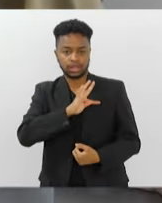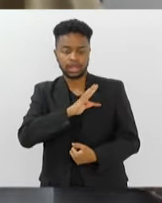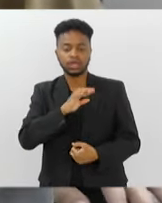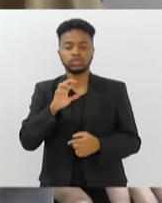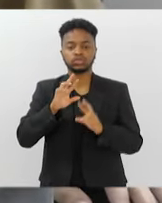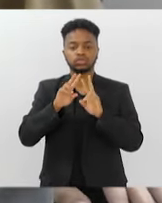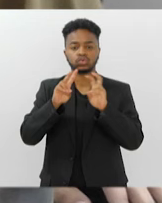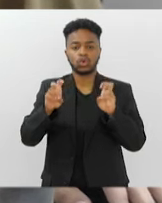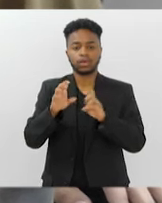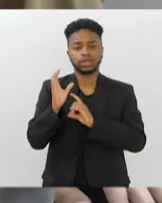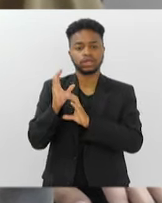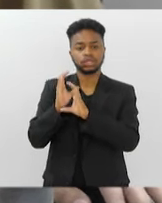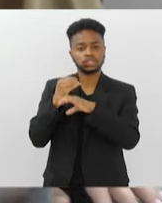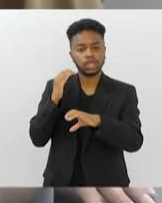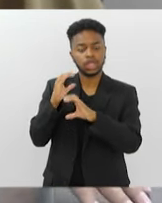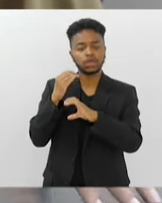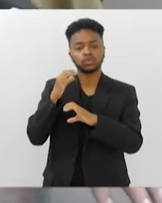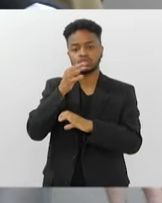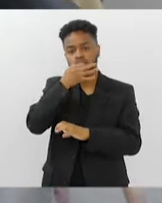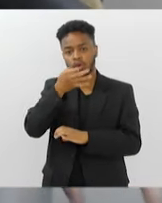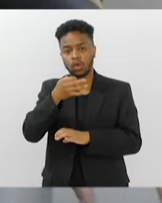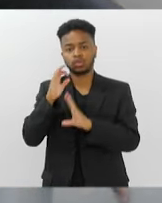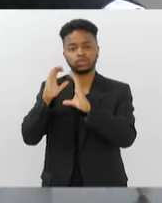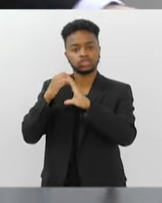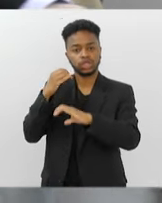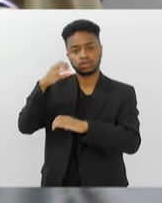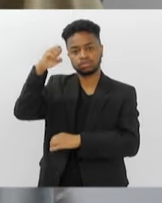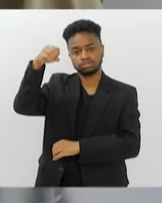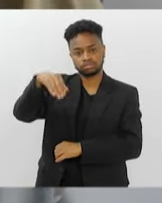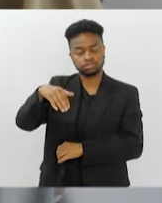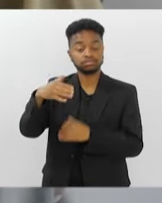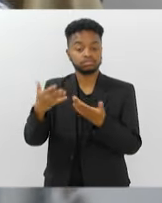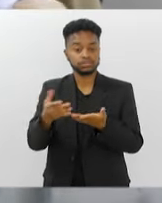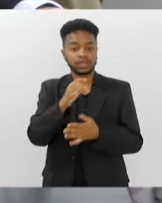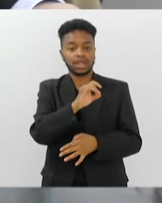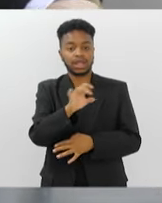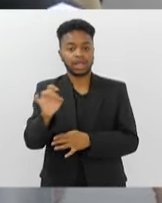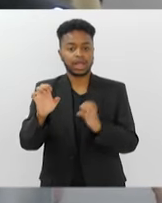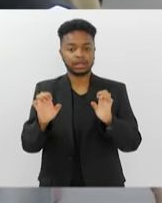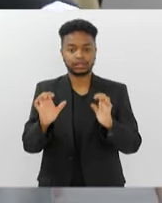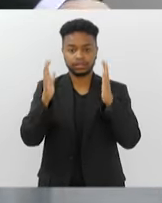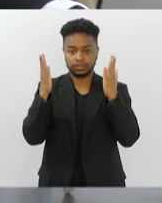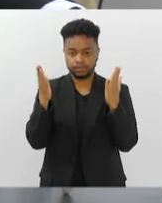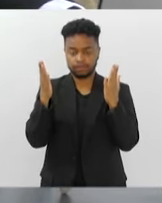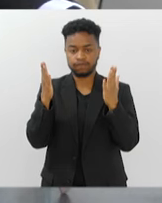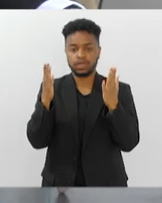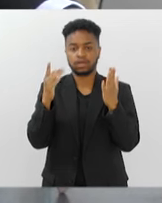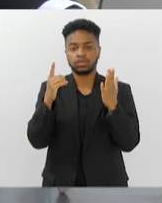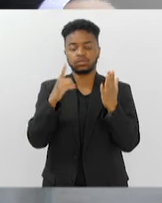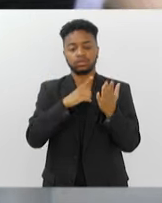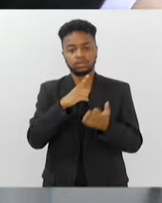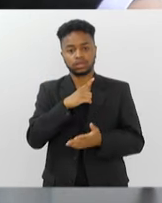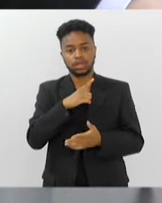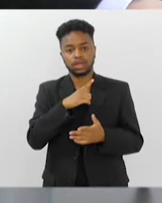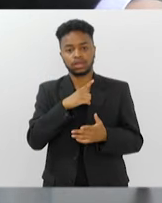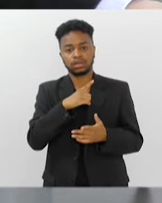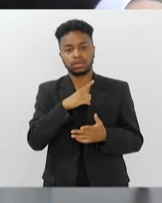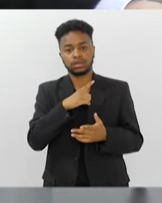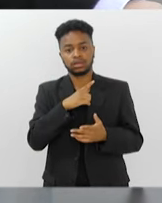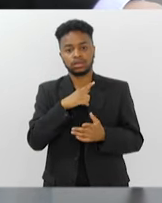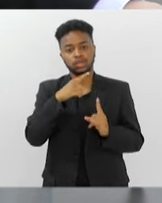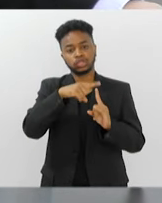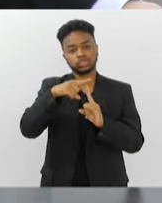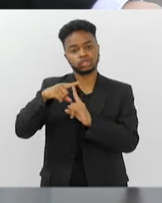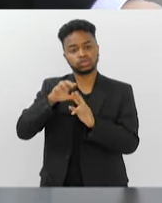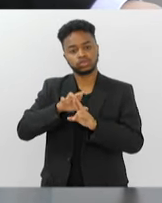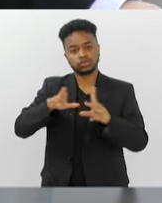iluminação eh então cada evento para cada evento é emitido um tipo de de